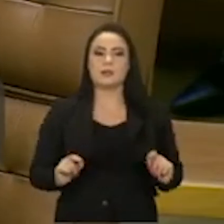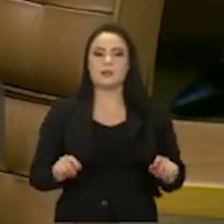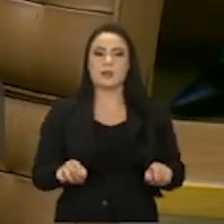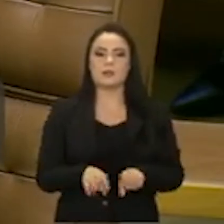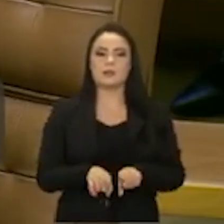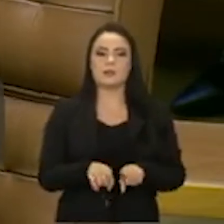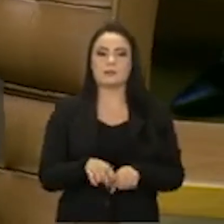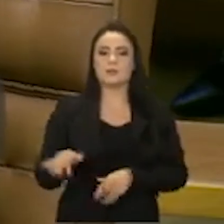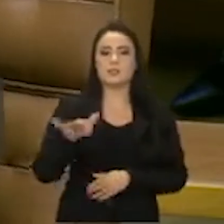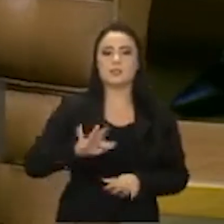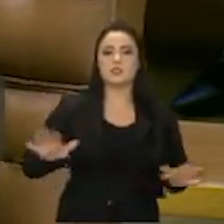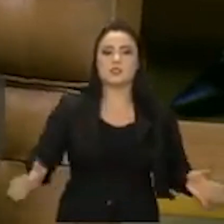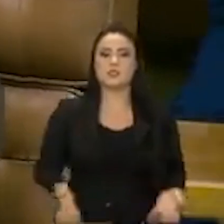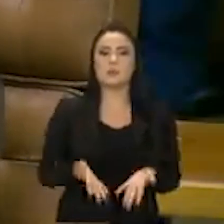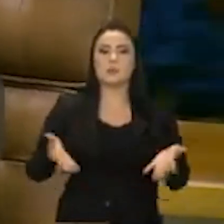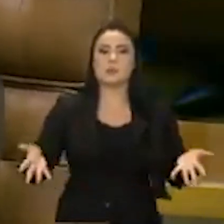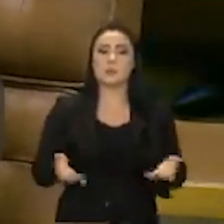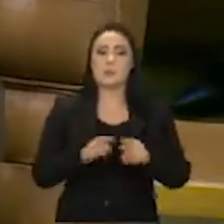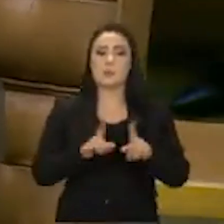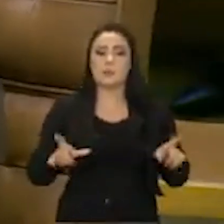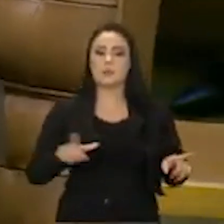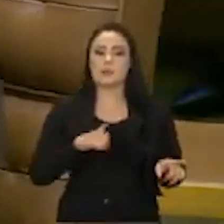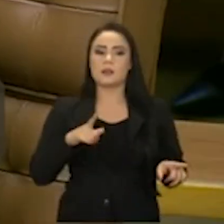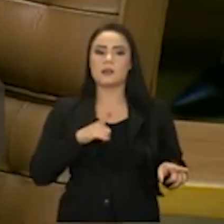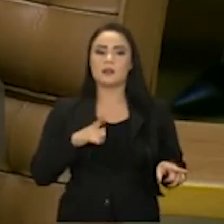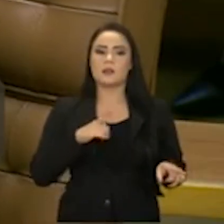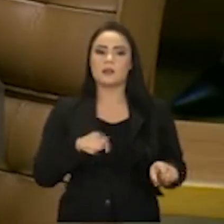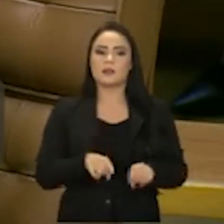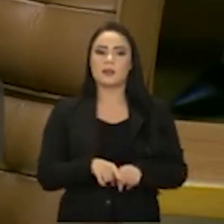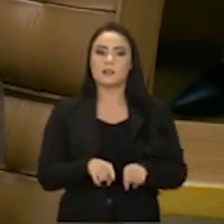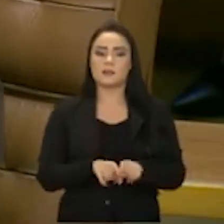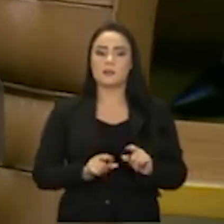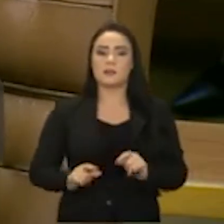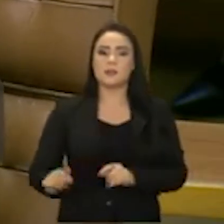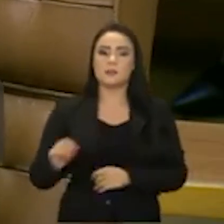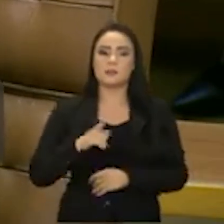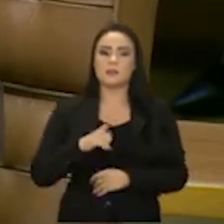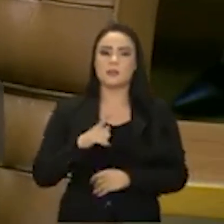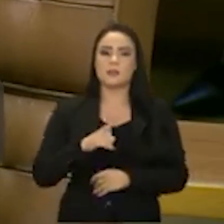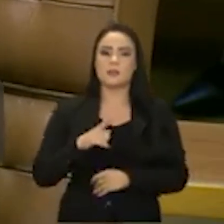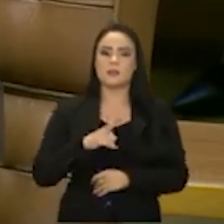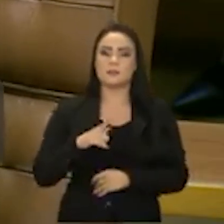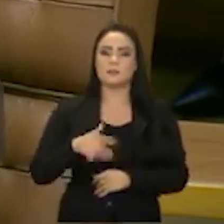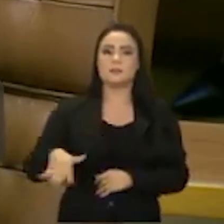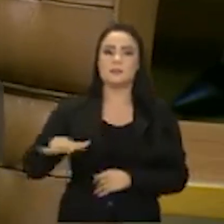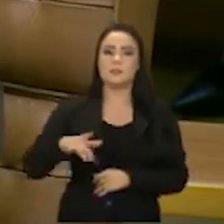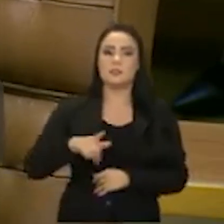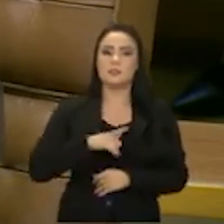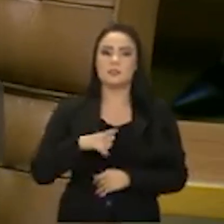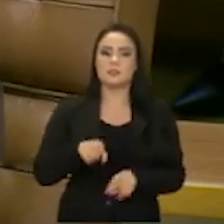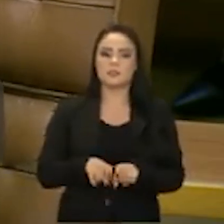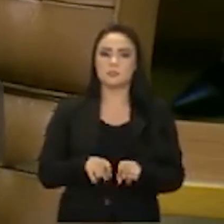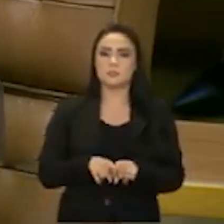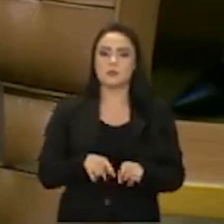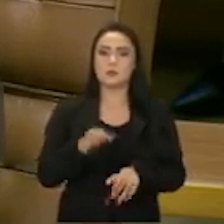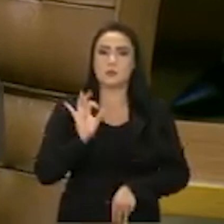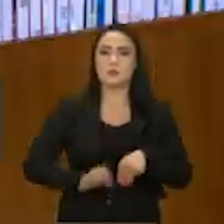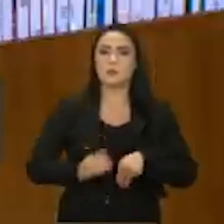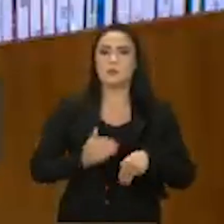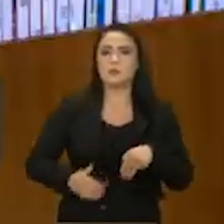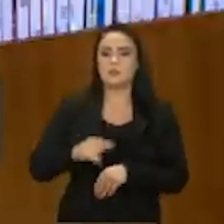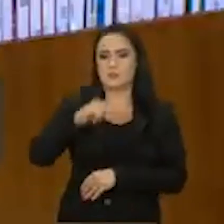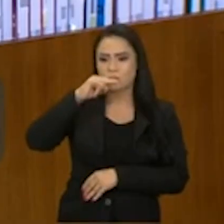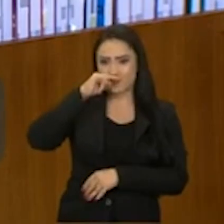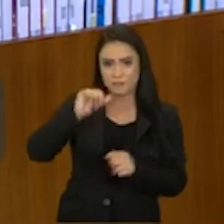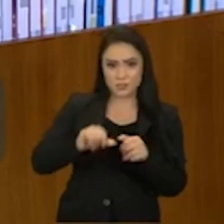Vamos por estimular isso. Mas a leitura que eu faço me aproxima um pouco da abordagem que o ministro Fachin